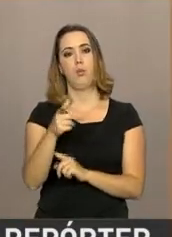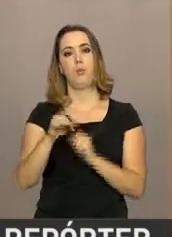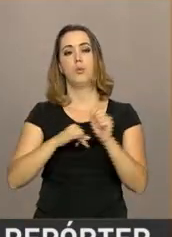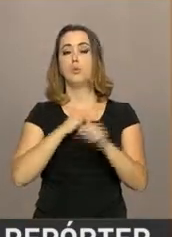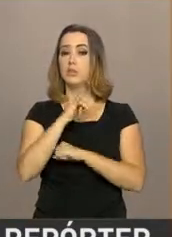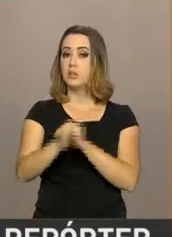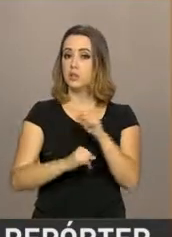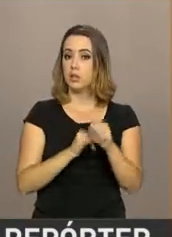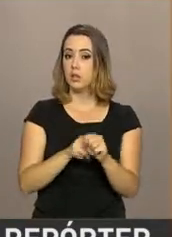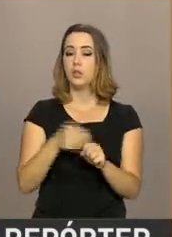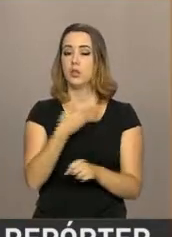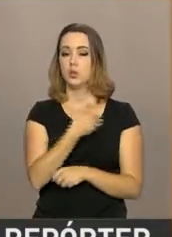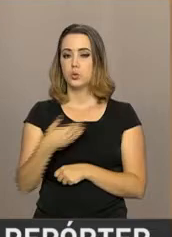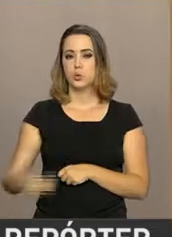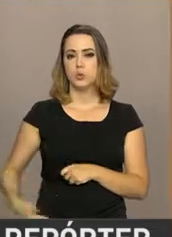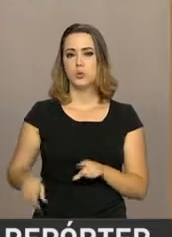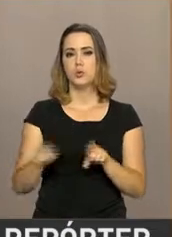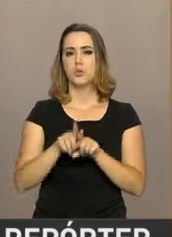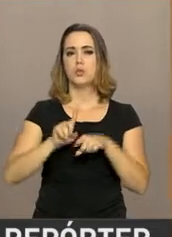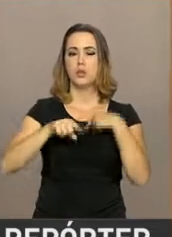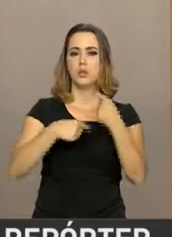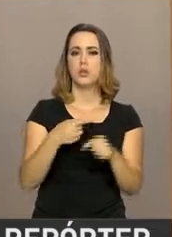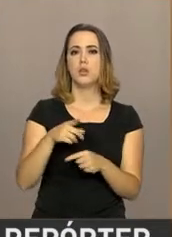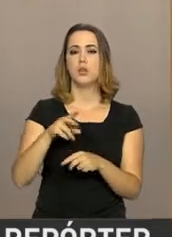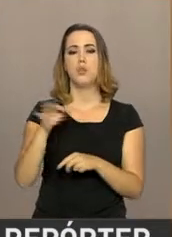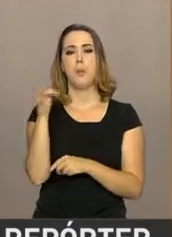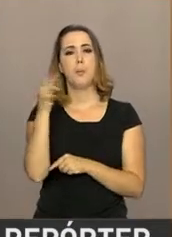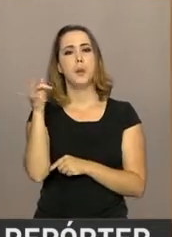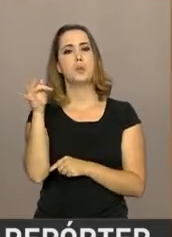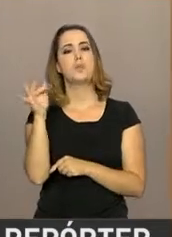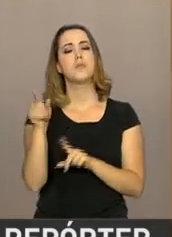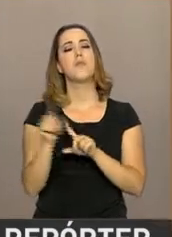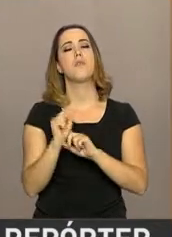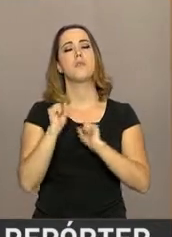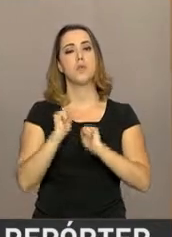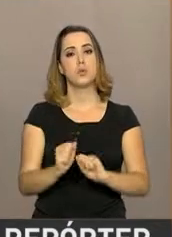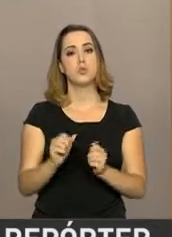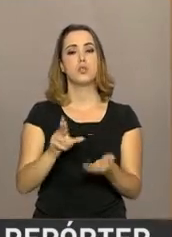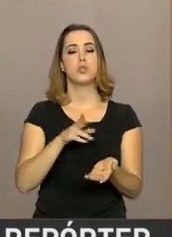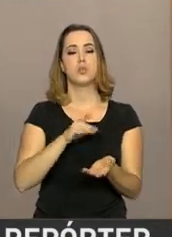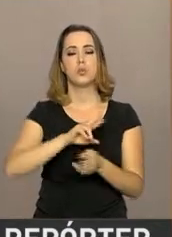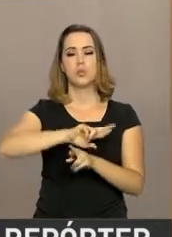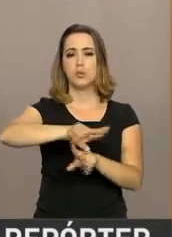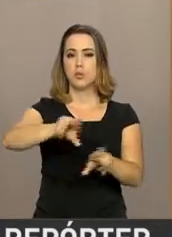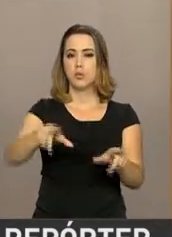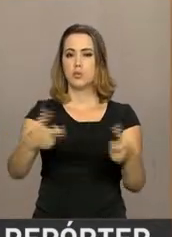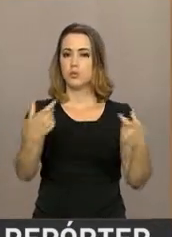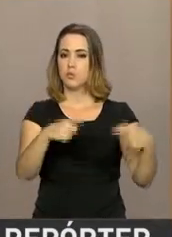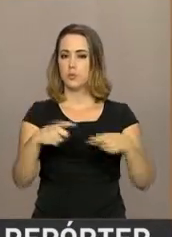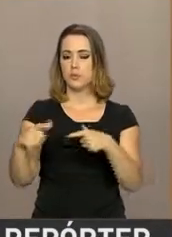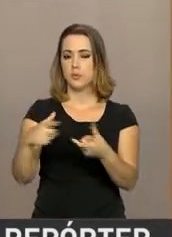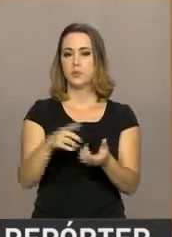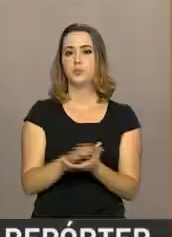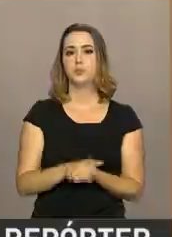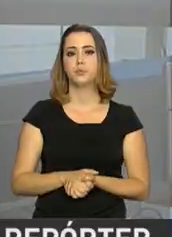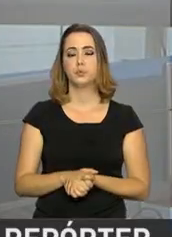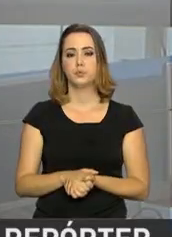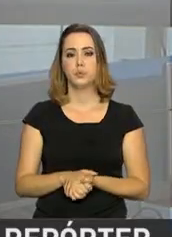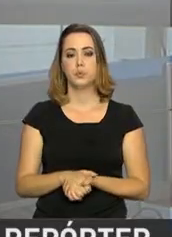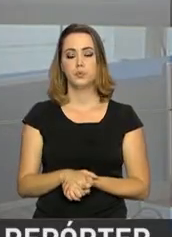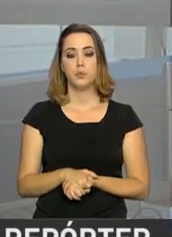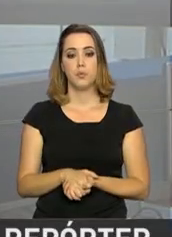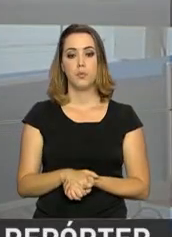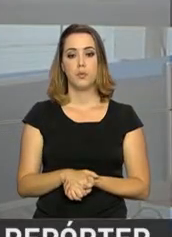gov.br ea partir de fevereiro vai estar disponível nas lojas virtuais de brasília nem pereira